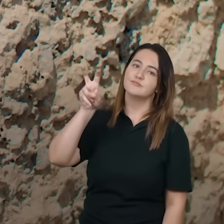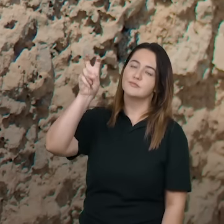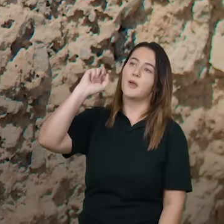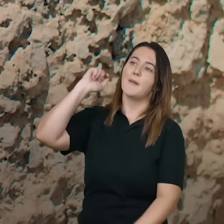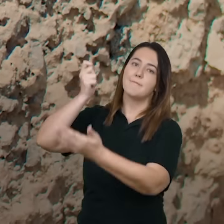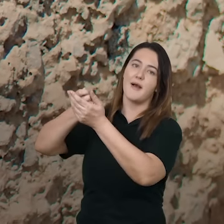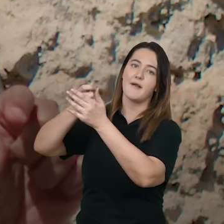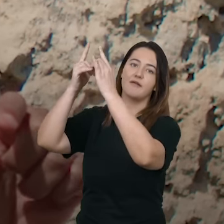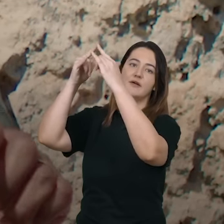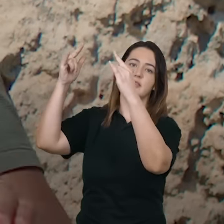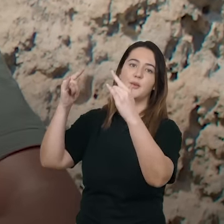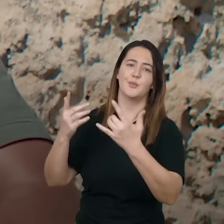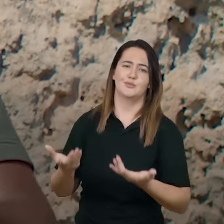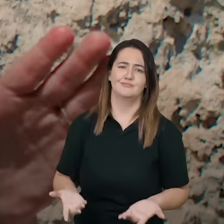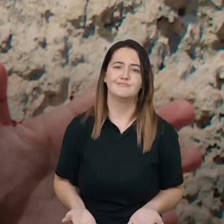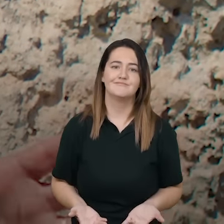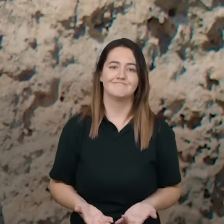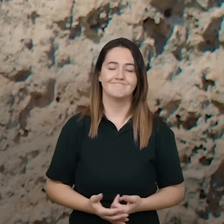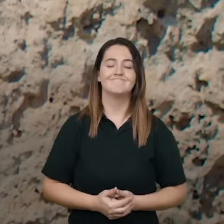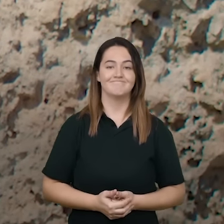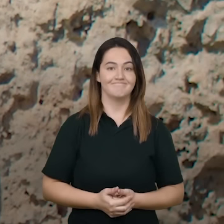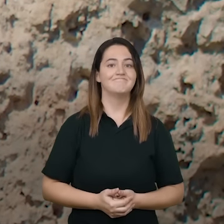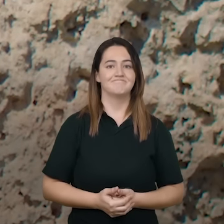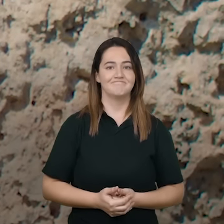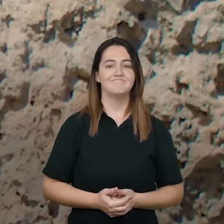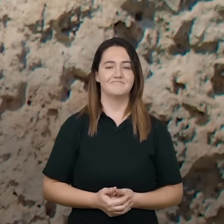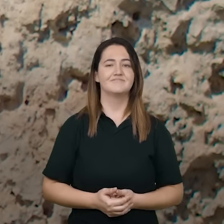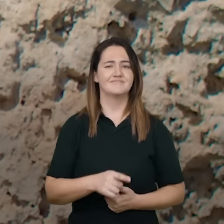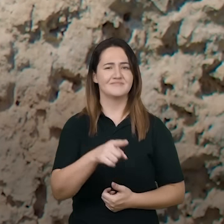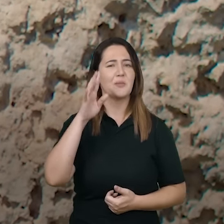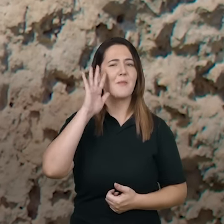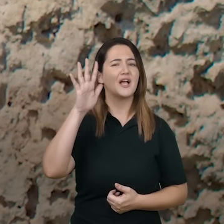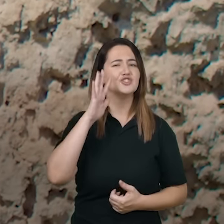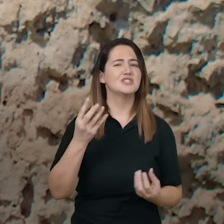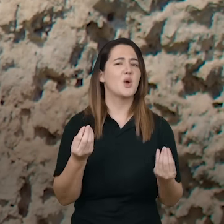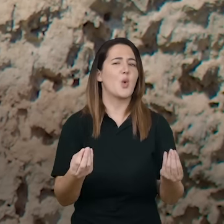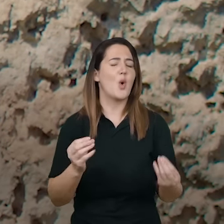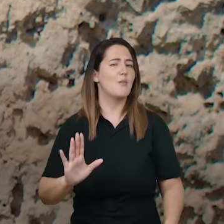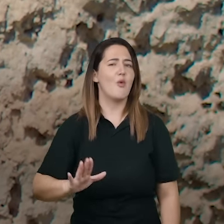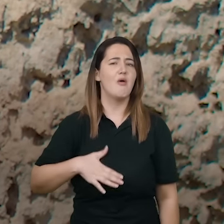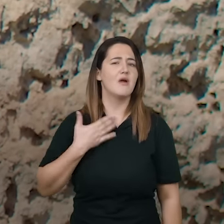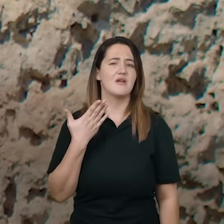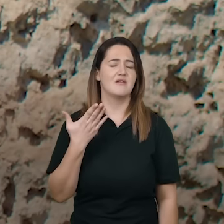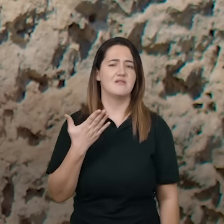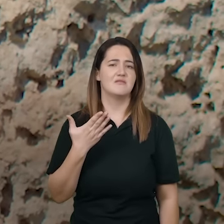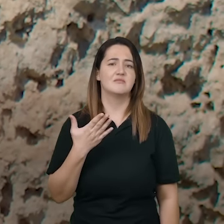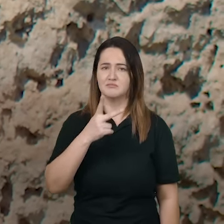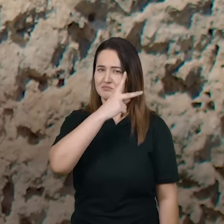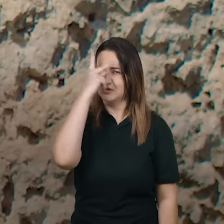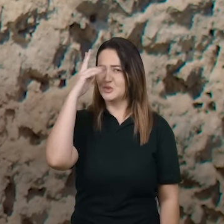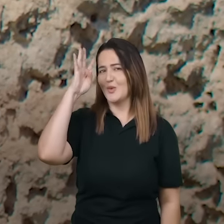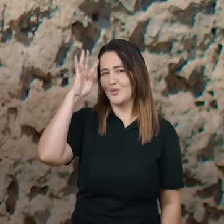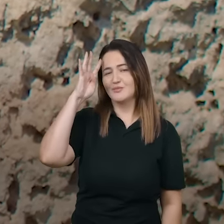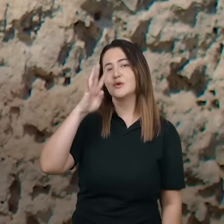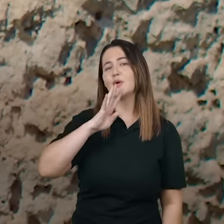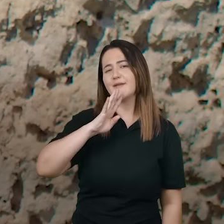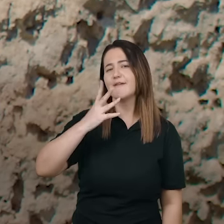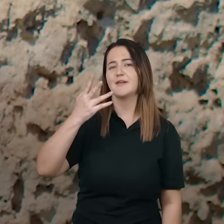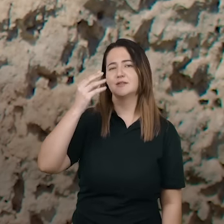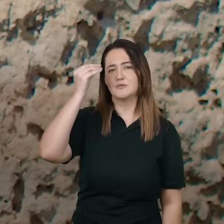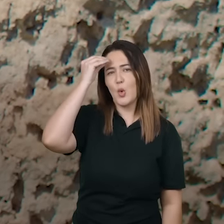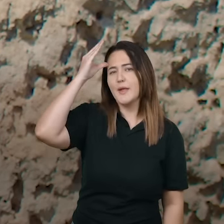templo da deusa Afrodite. Com base nisto que eu acabei de contar para você, já dá para ter uma ideia. Aqueles que conhecem o conteúdo da